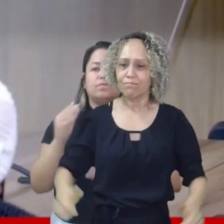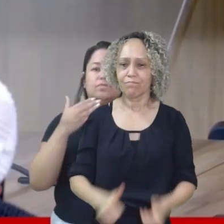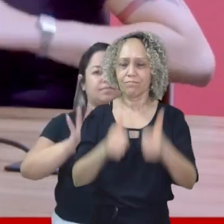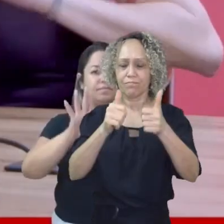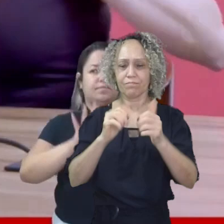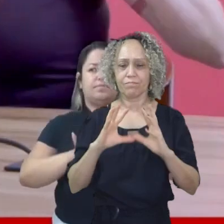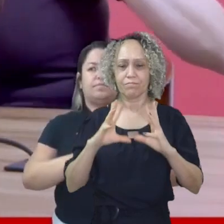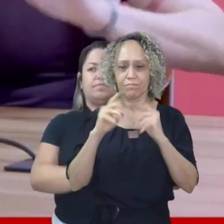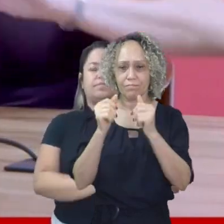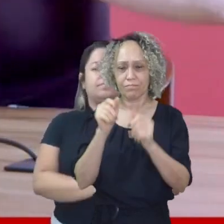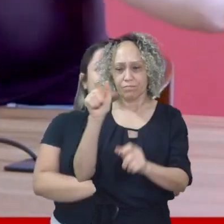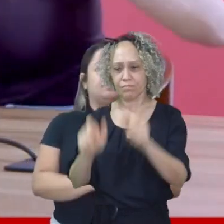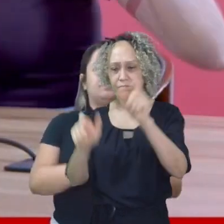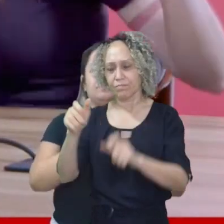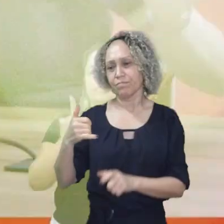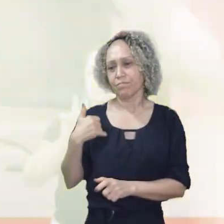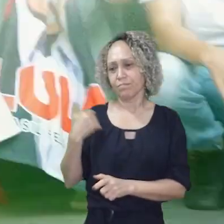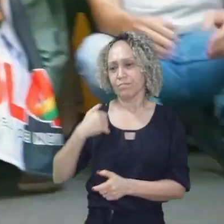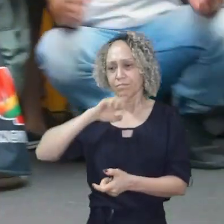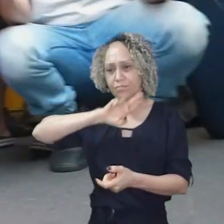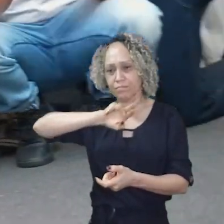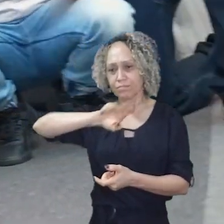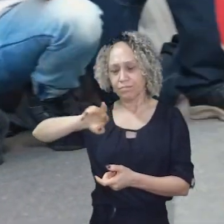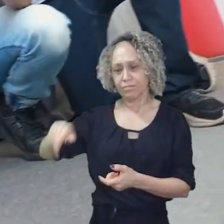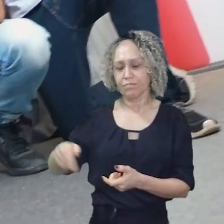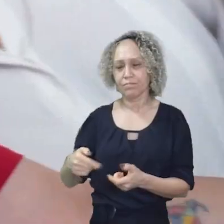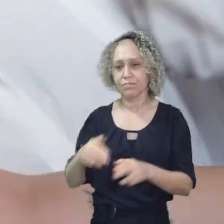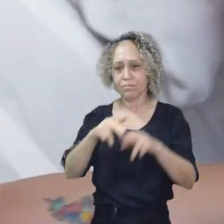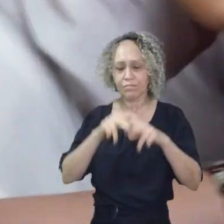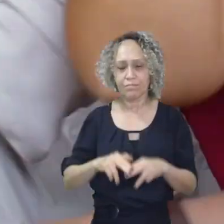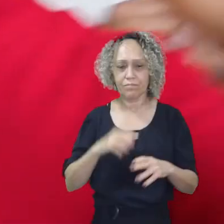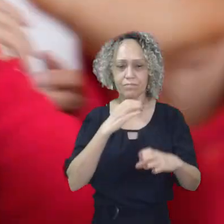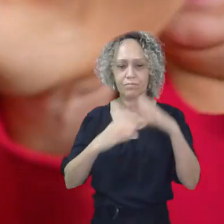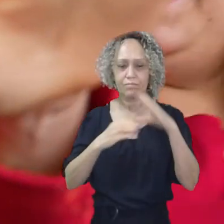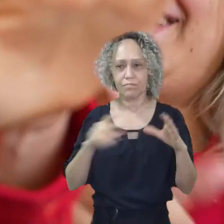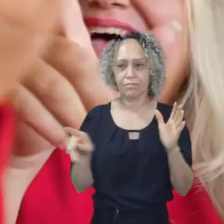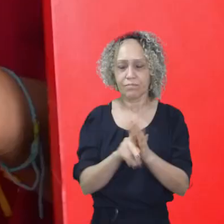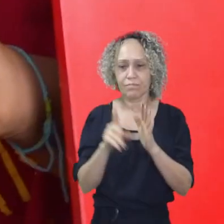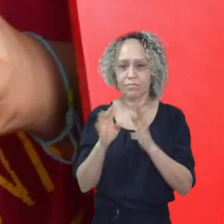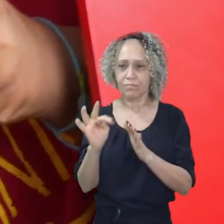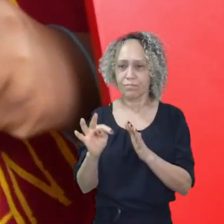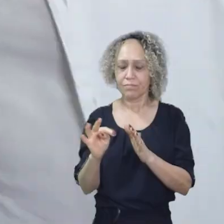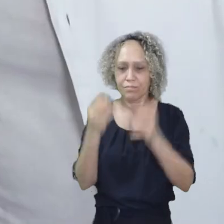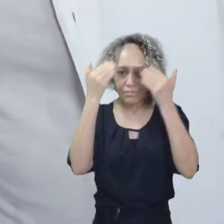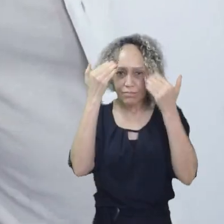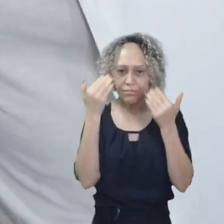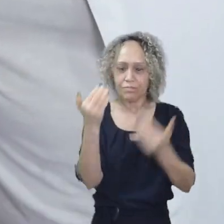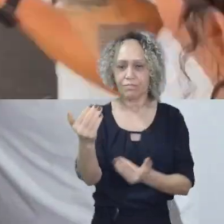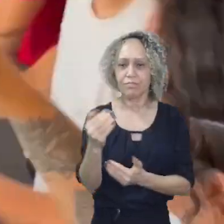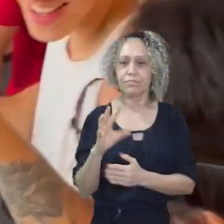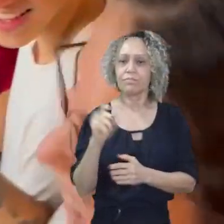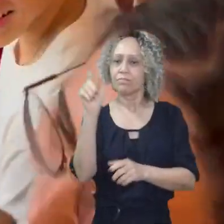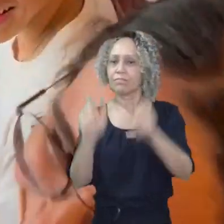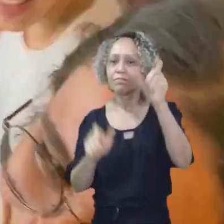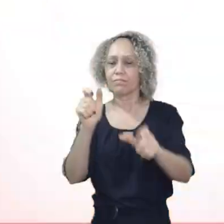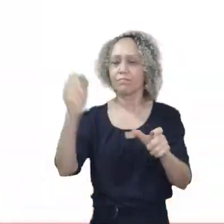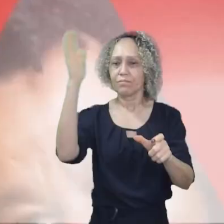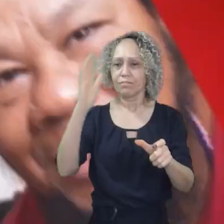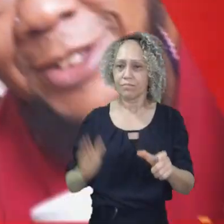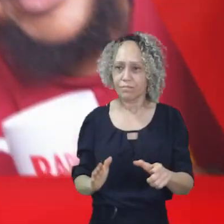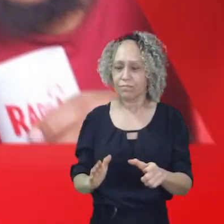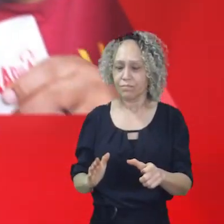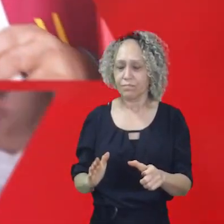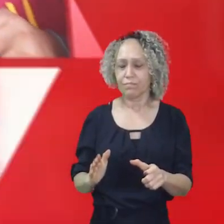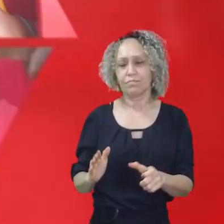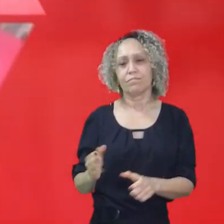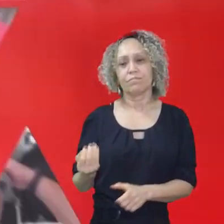de qualidade para todas as idades. Por isso, a comunicação do PT agradece a todos os brasileiros e brasileiras